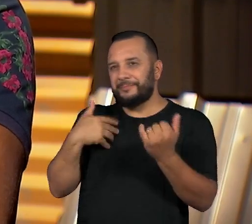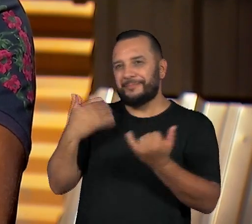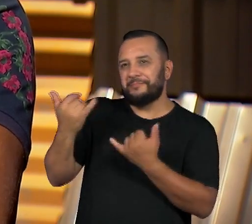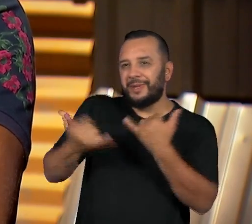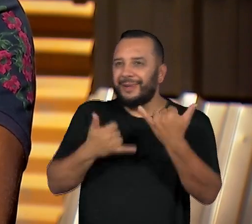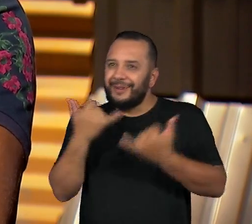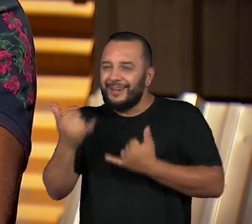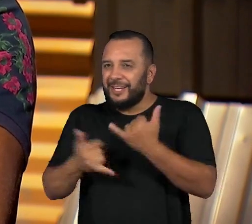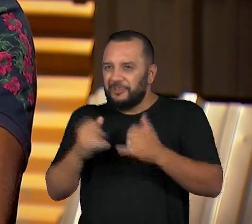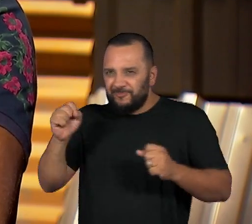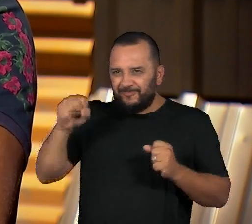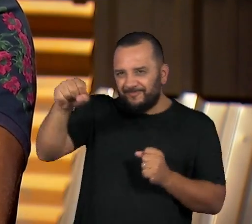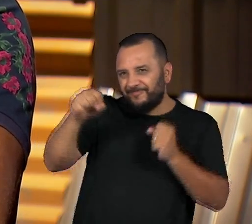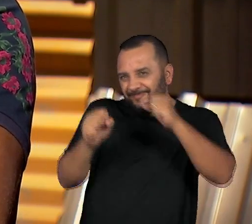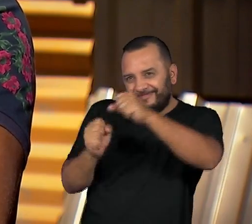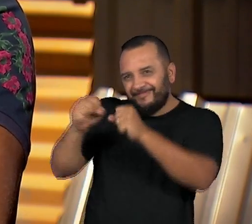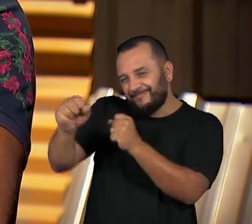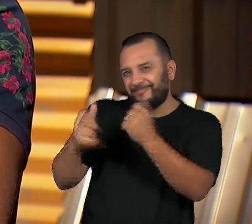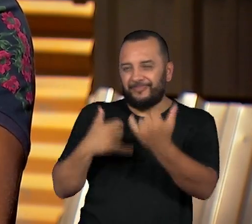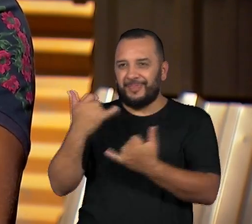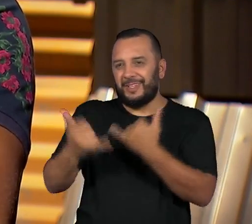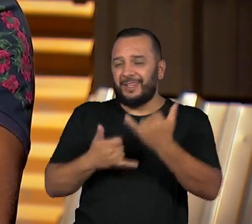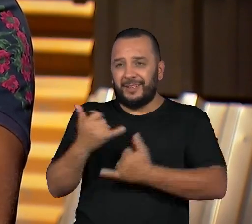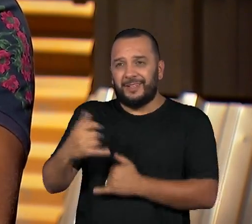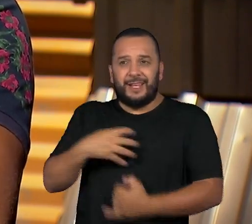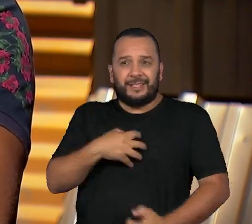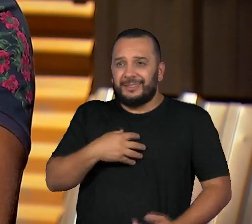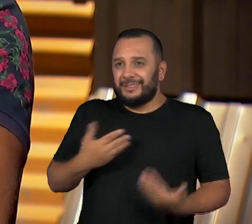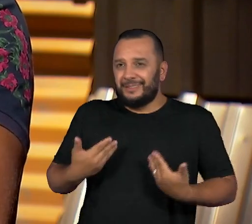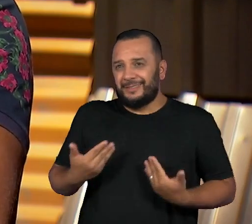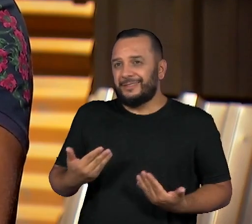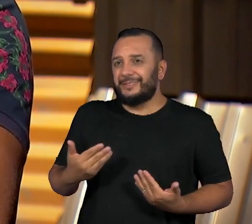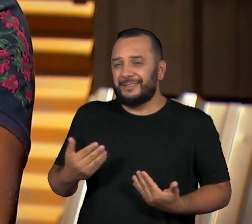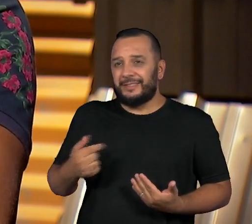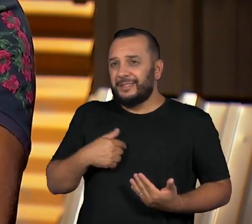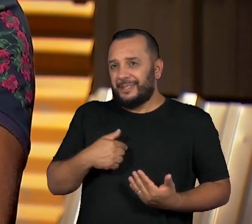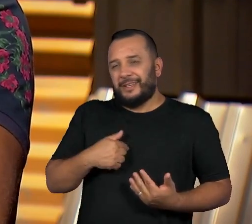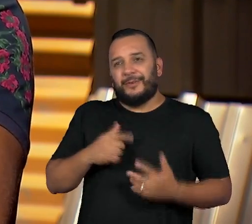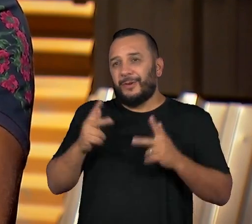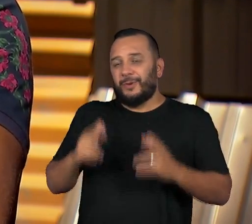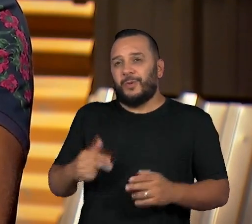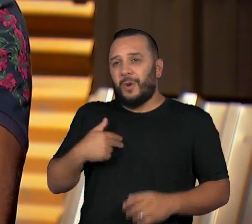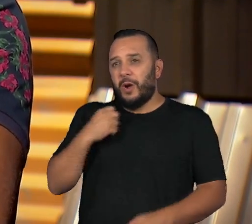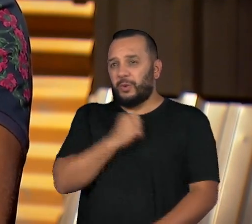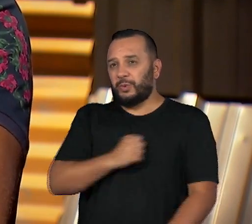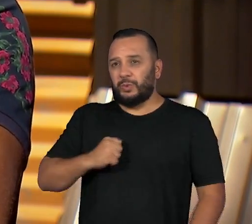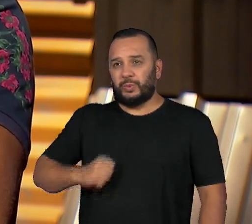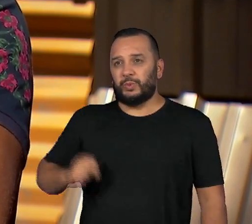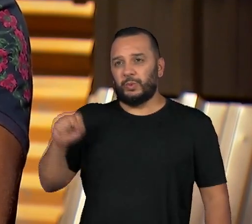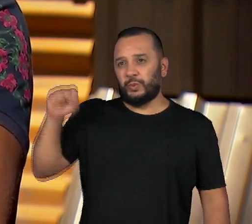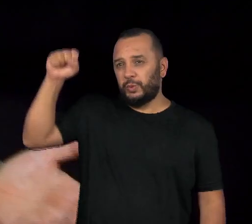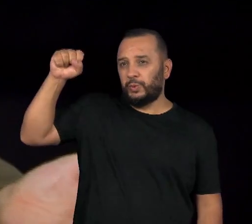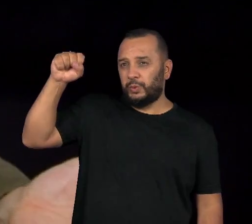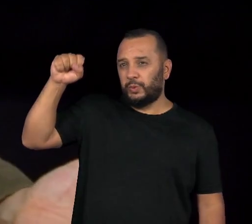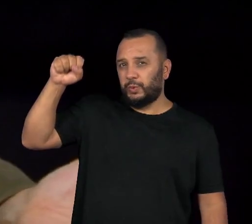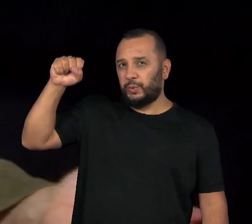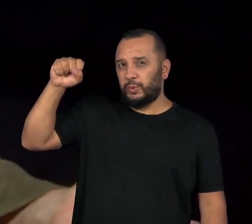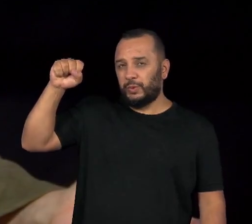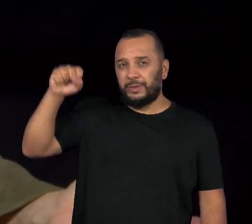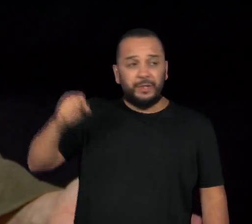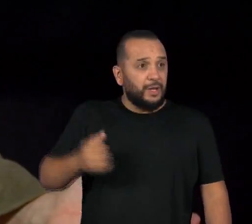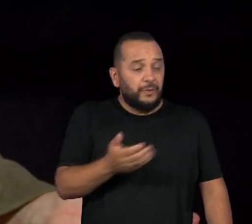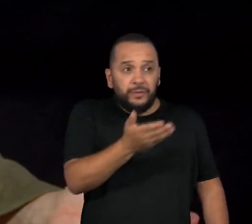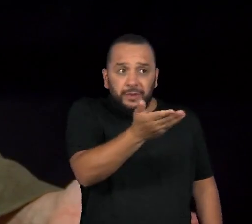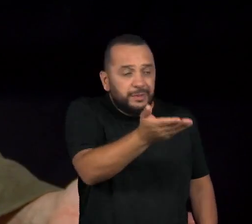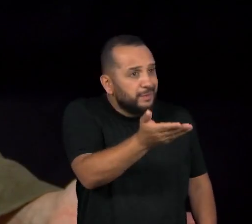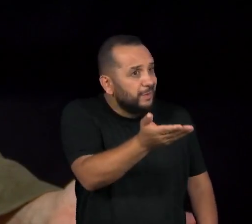mesmo. Então eu falava, cara, aqui eu tenho meus superpoderes. Aqui eu sou um super-herói, aqui eu posso brincar. É